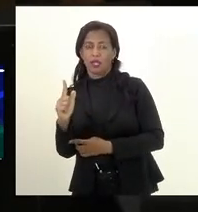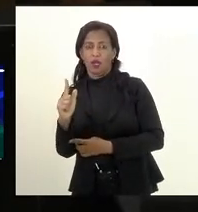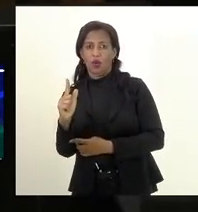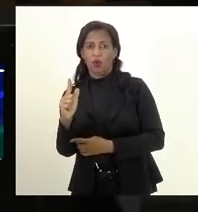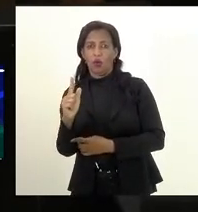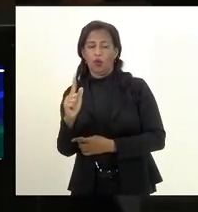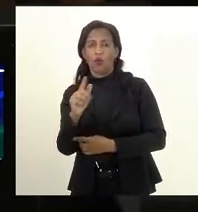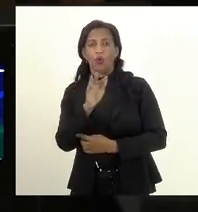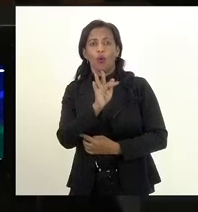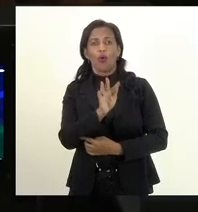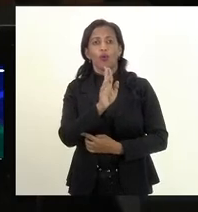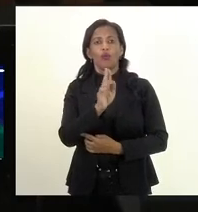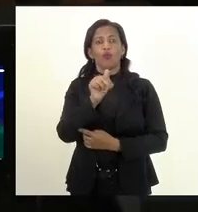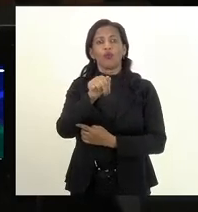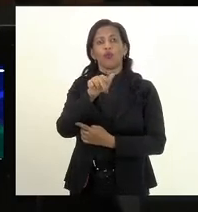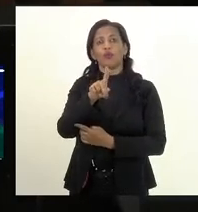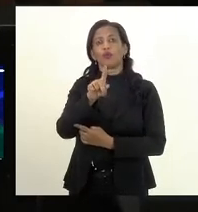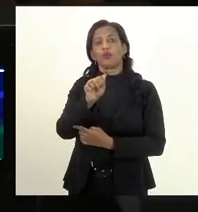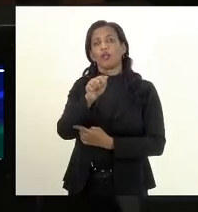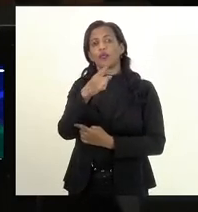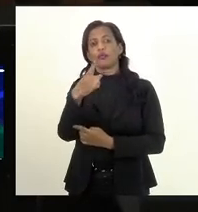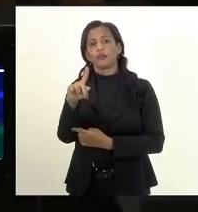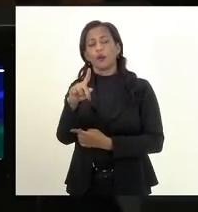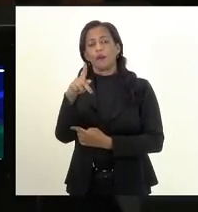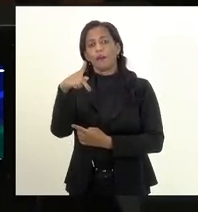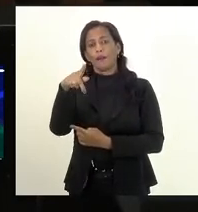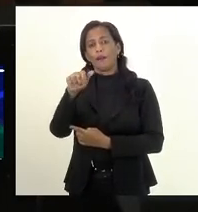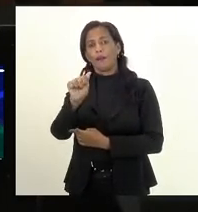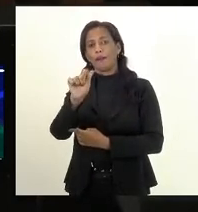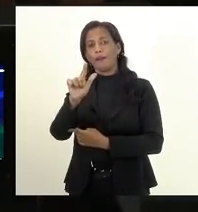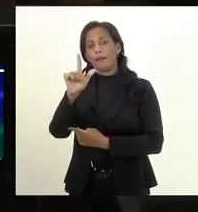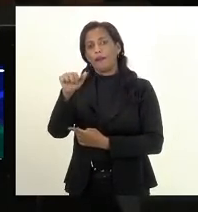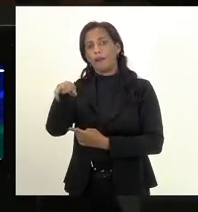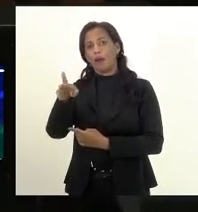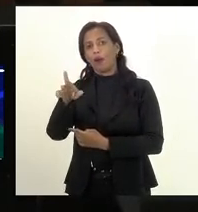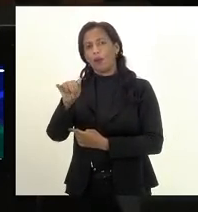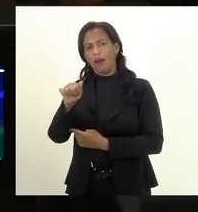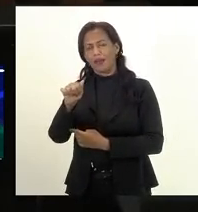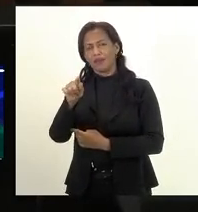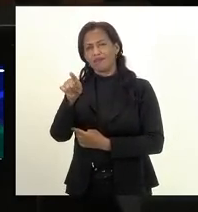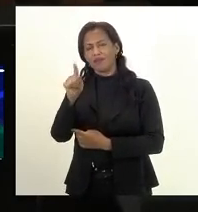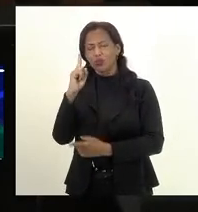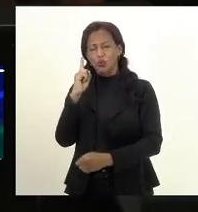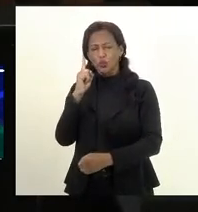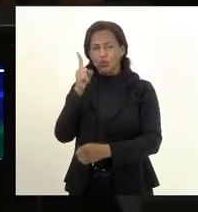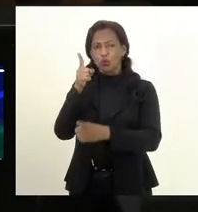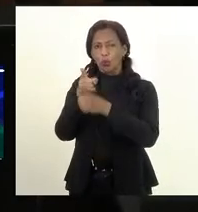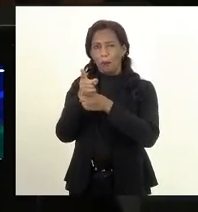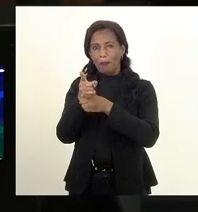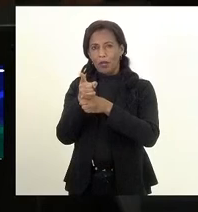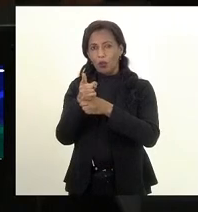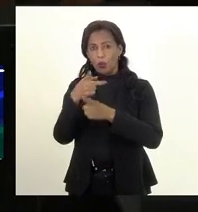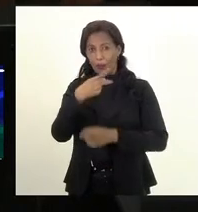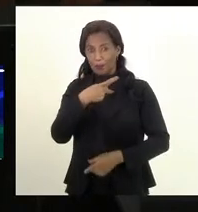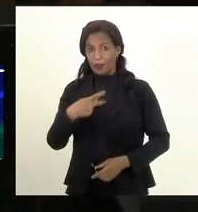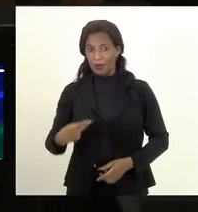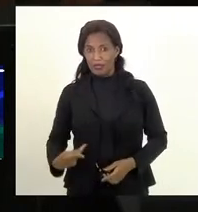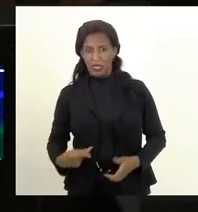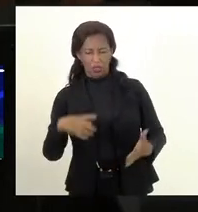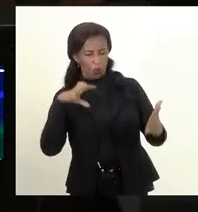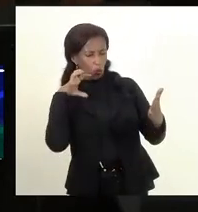Palmares descobriu o presidente que aquele símbolo que ele via e